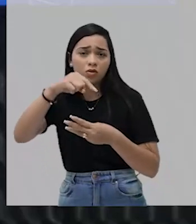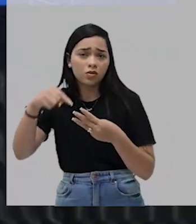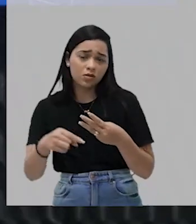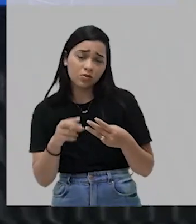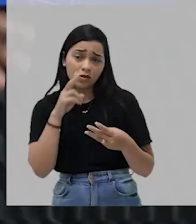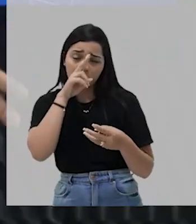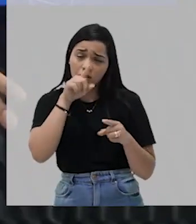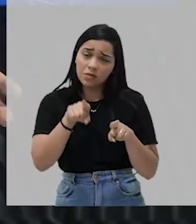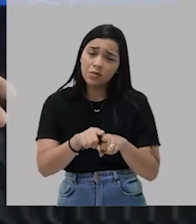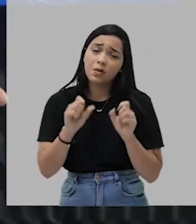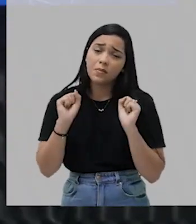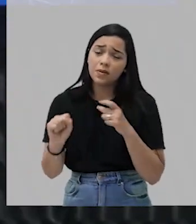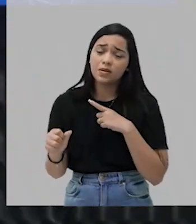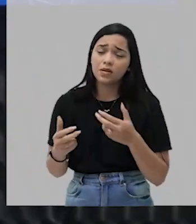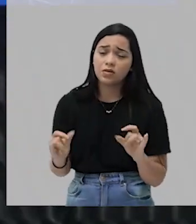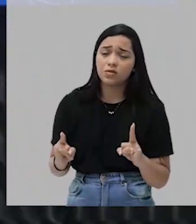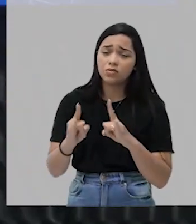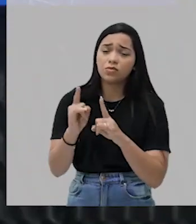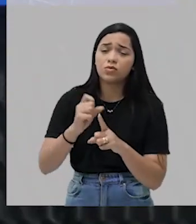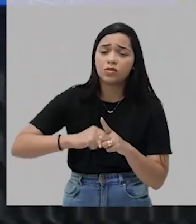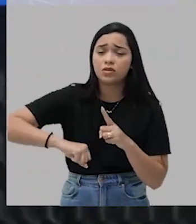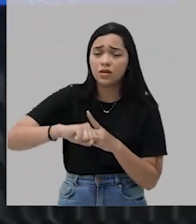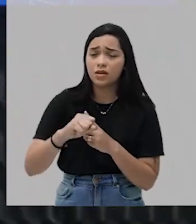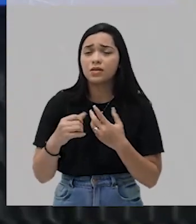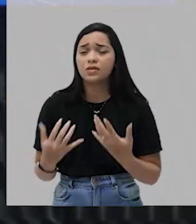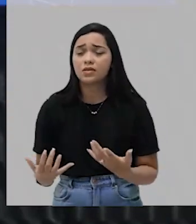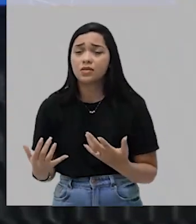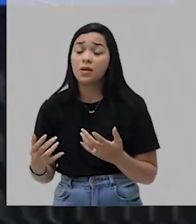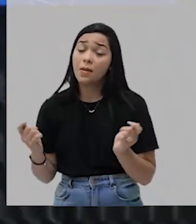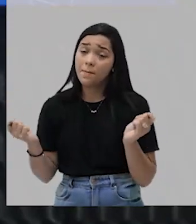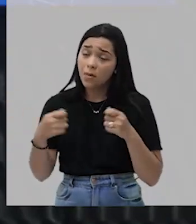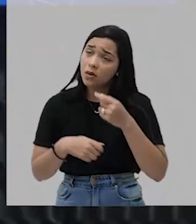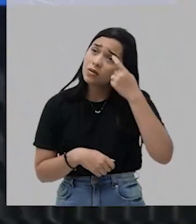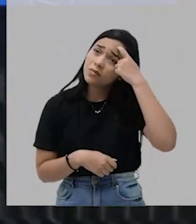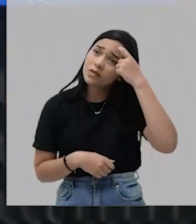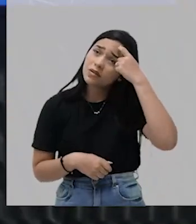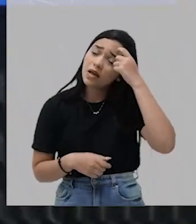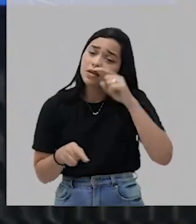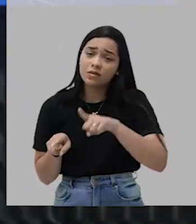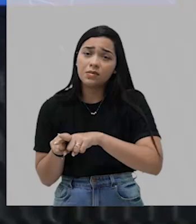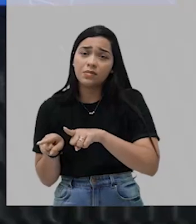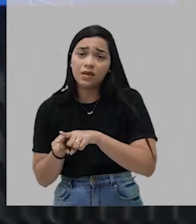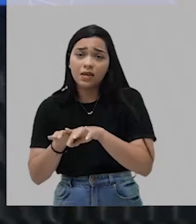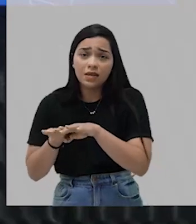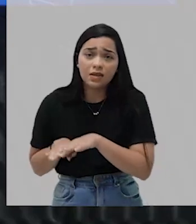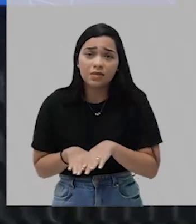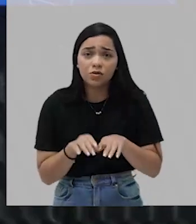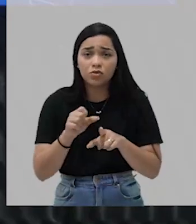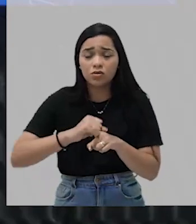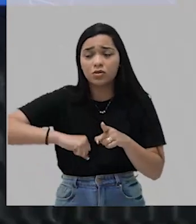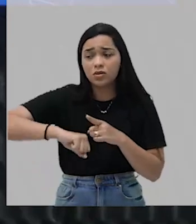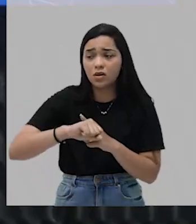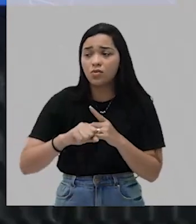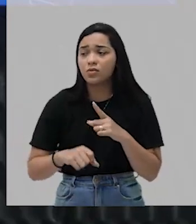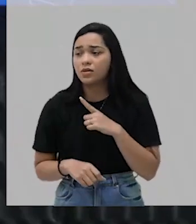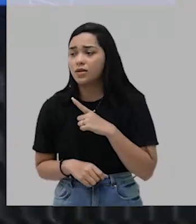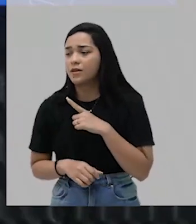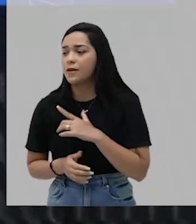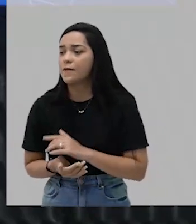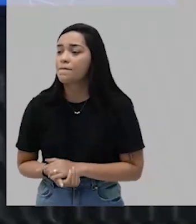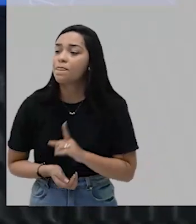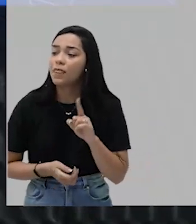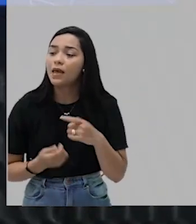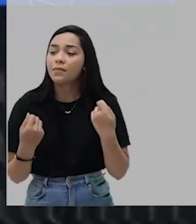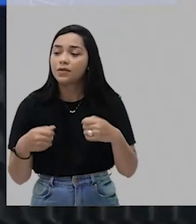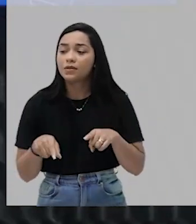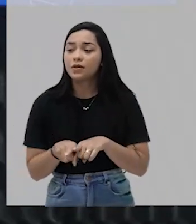judiciário, e das instituições também sociais, se pode pensar em equilíbrio social, ou em crescimento com equilíbrio. É